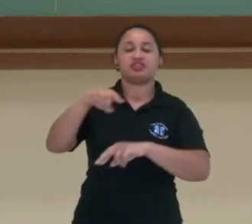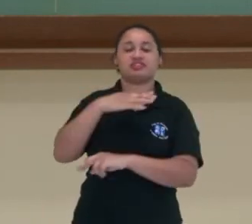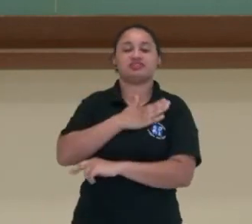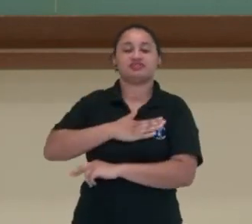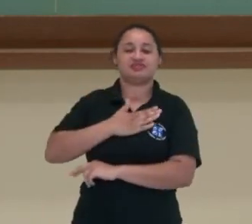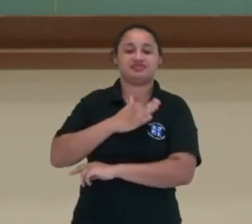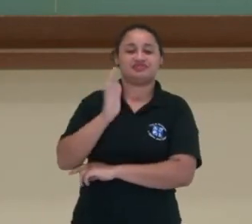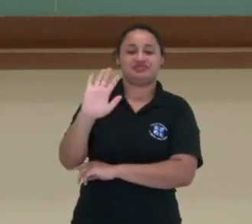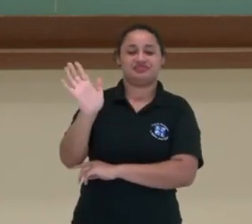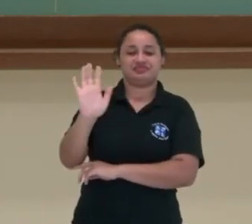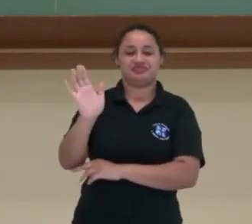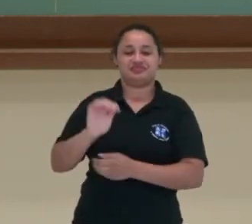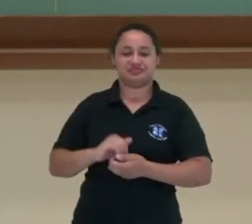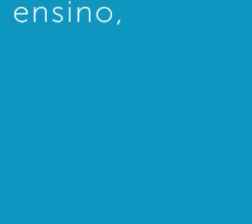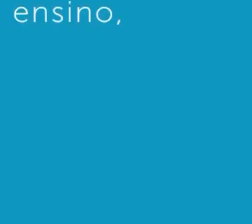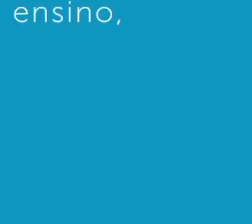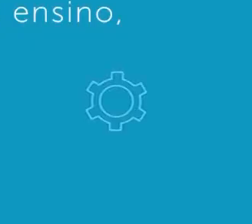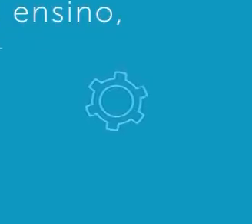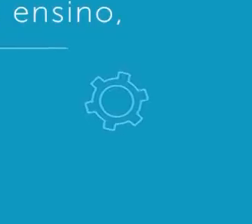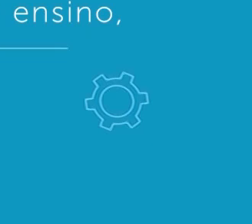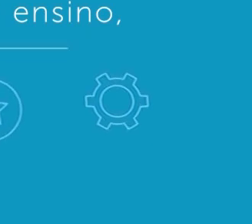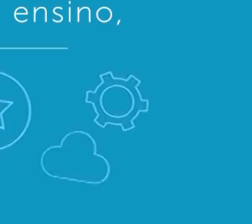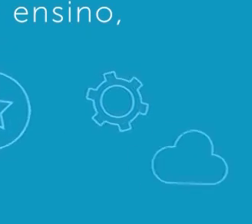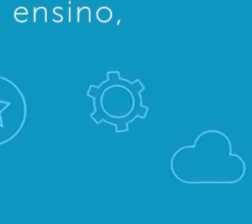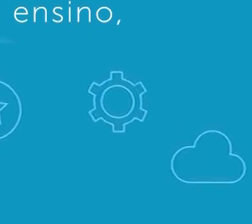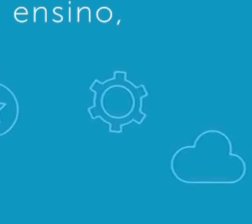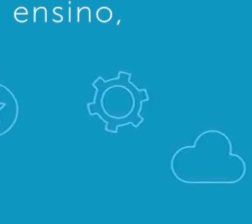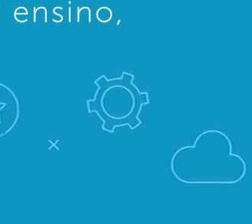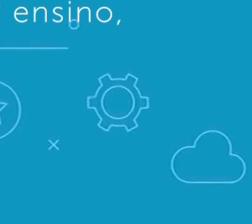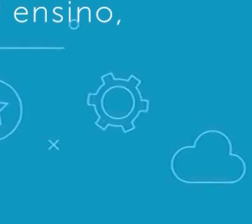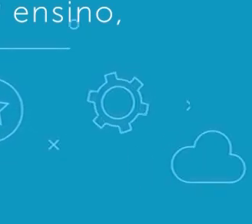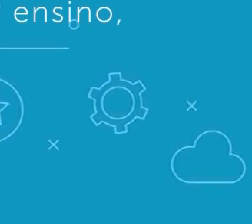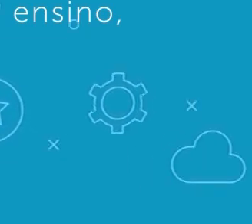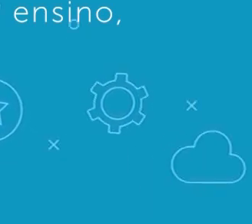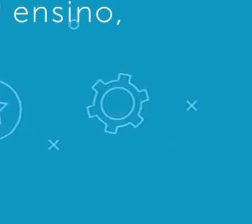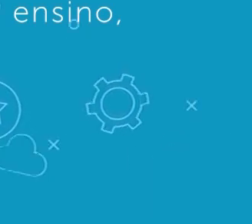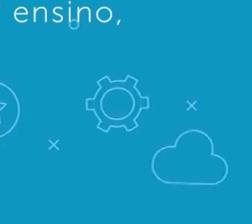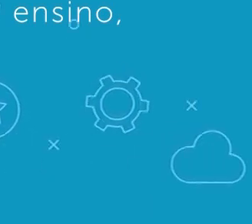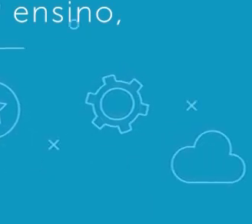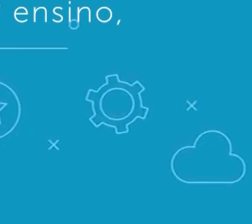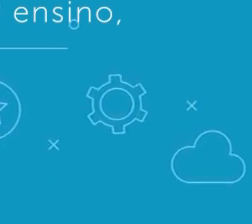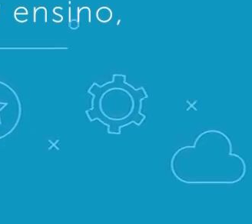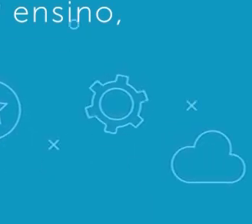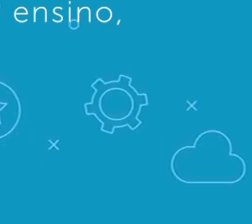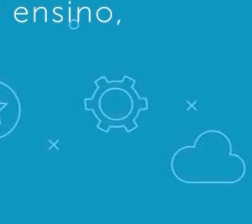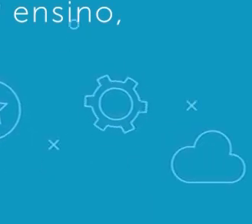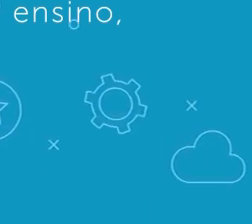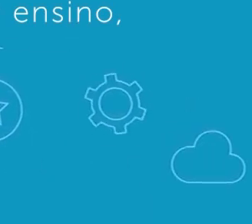gostado e até breve.